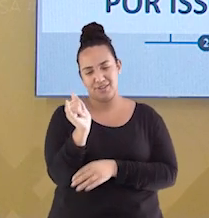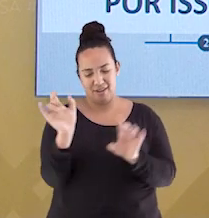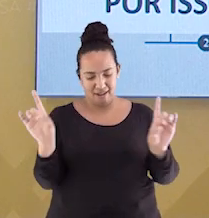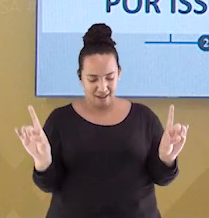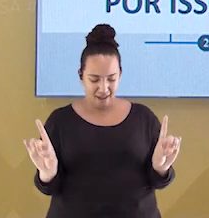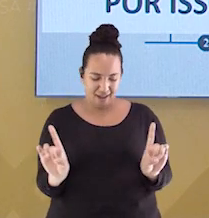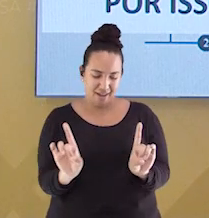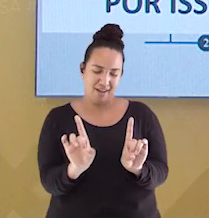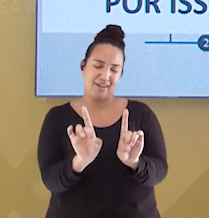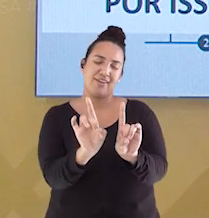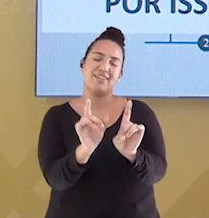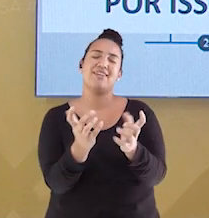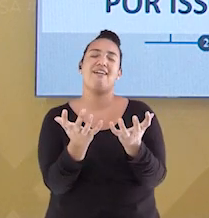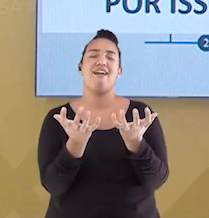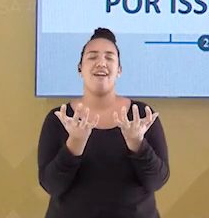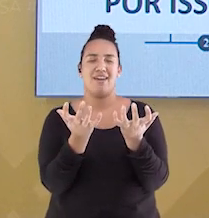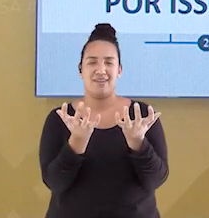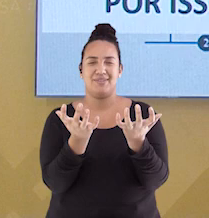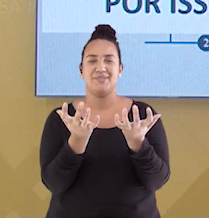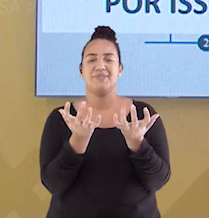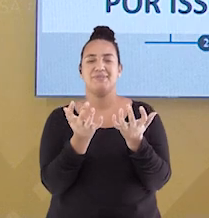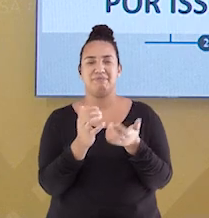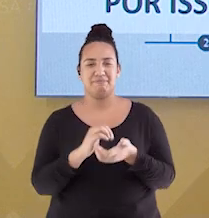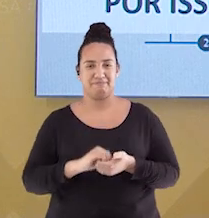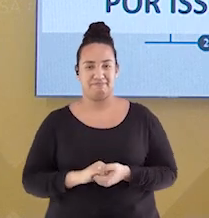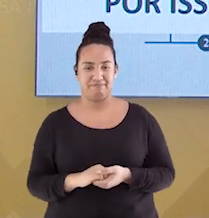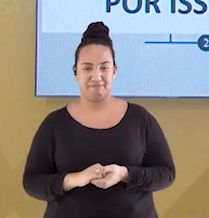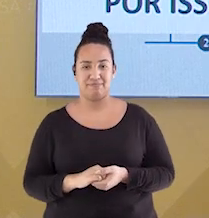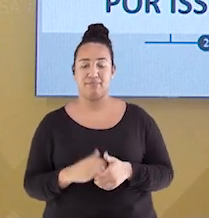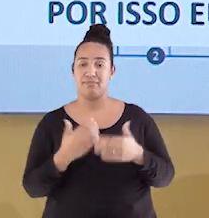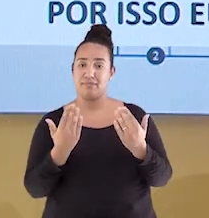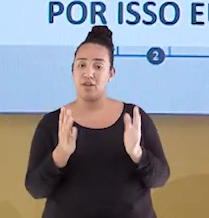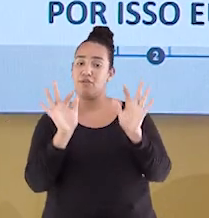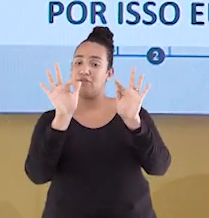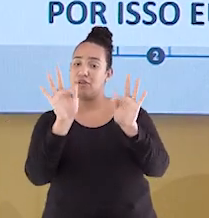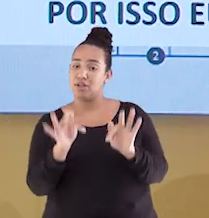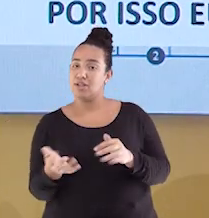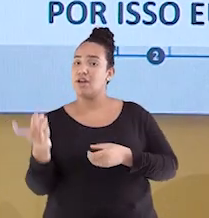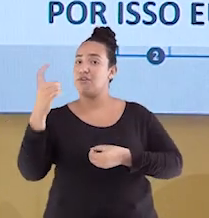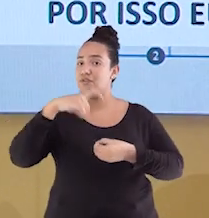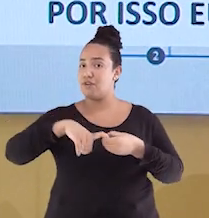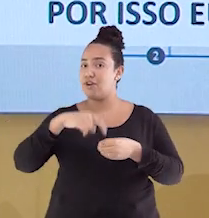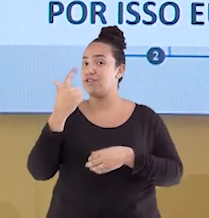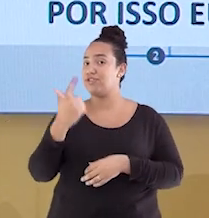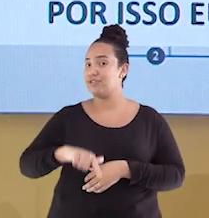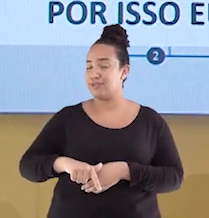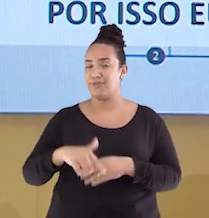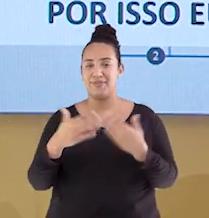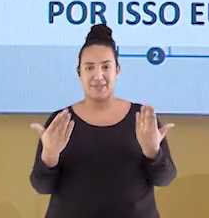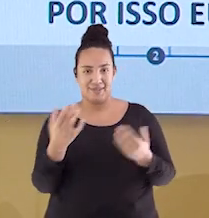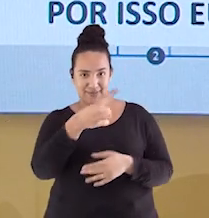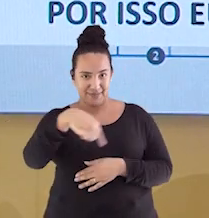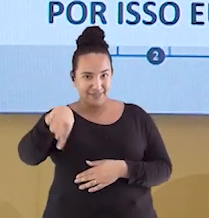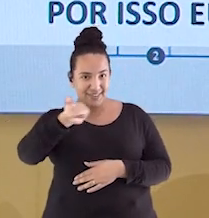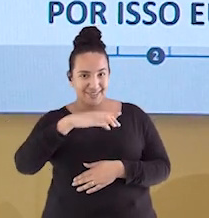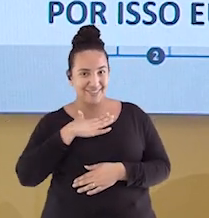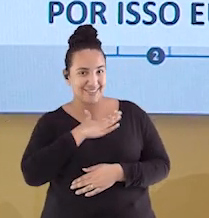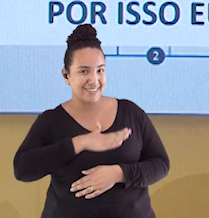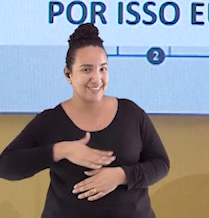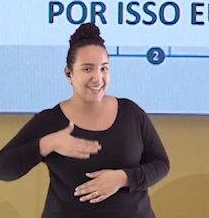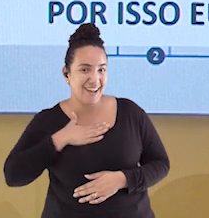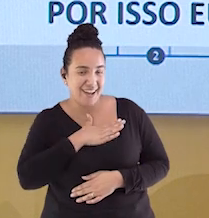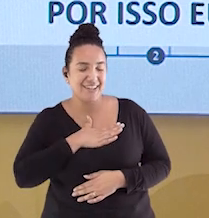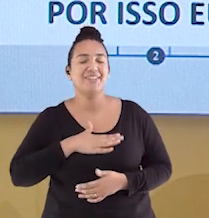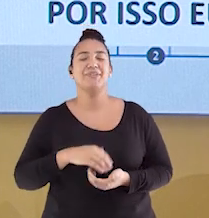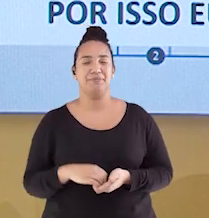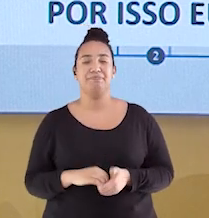nós dois. E aí termina e volta no início. O que vocês acharam? Gostaram?